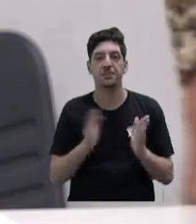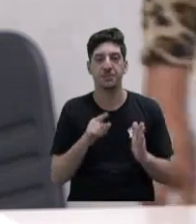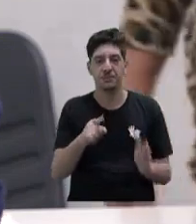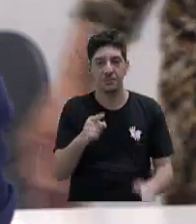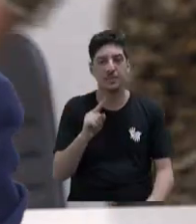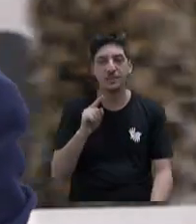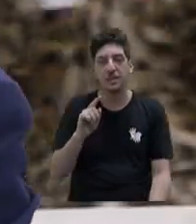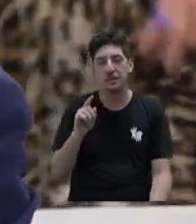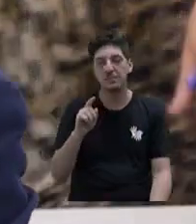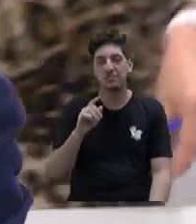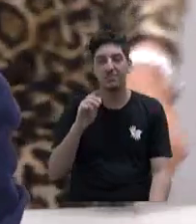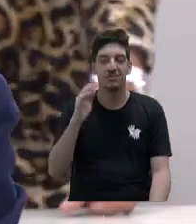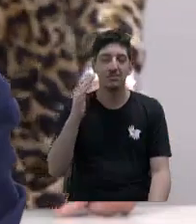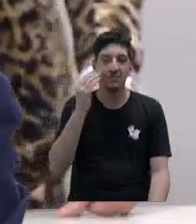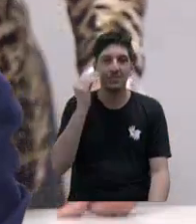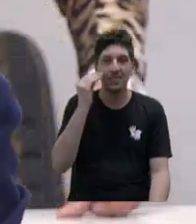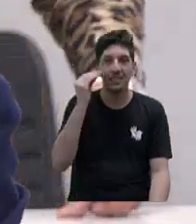ter uma ideia.